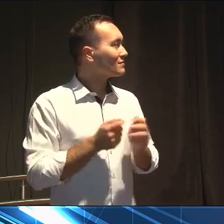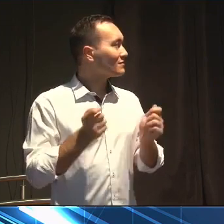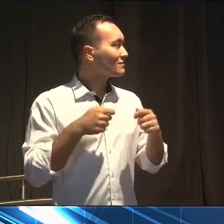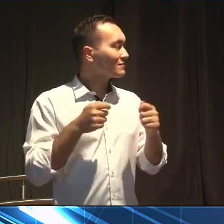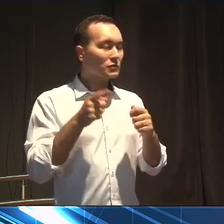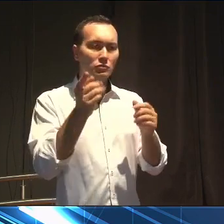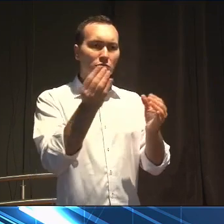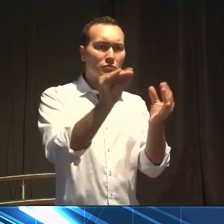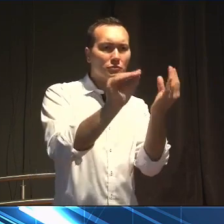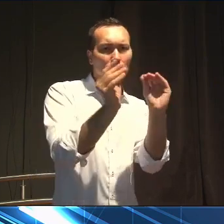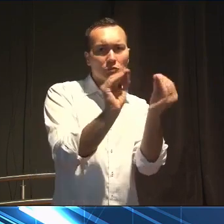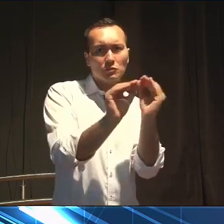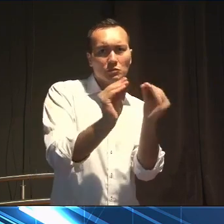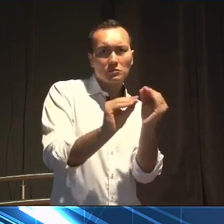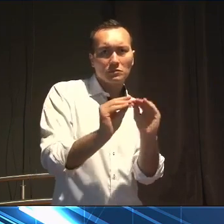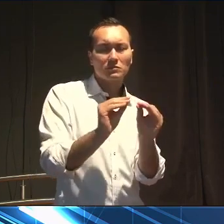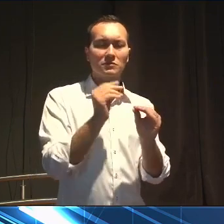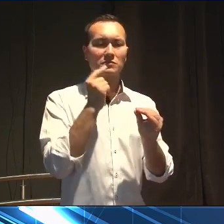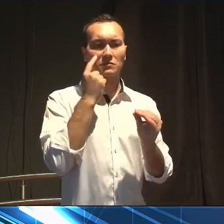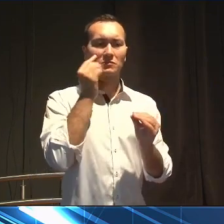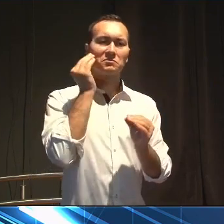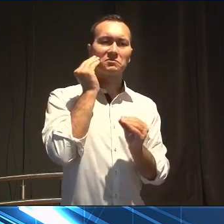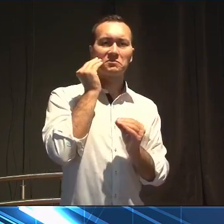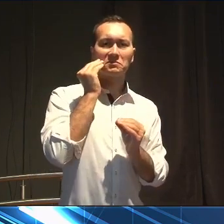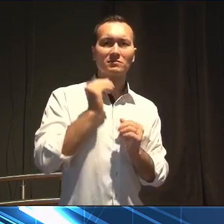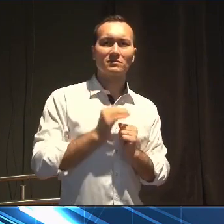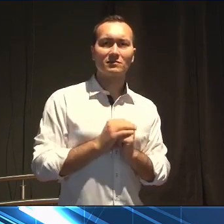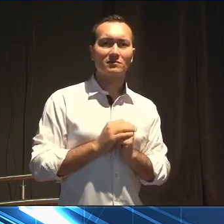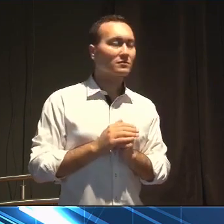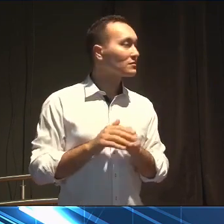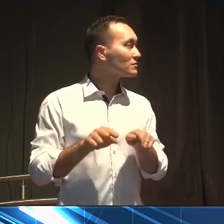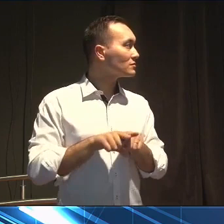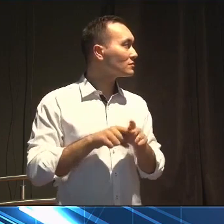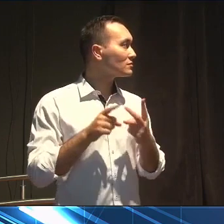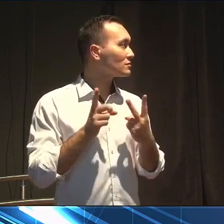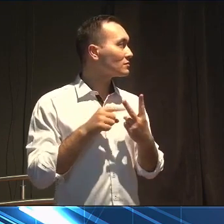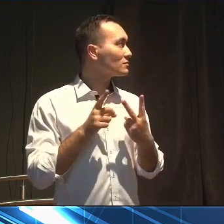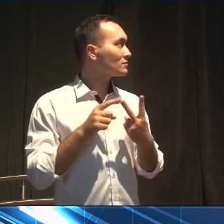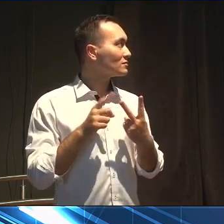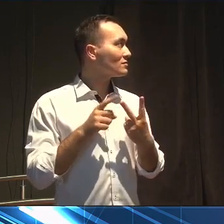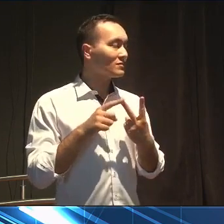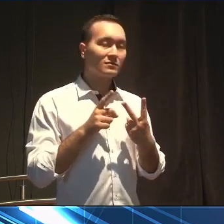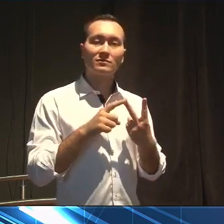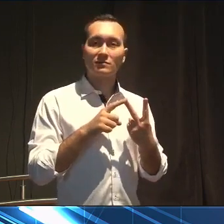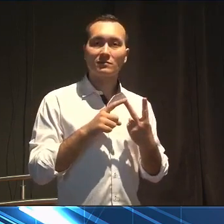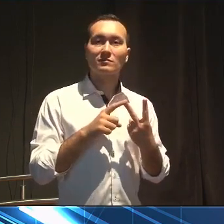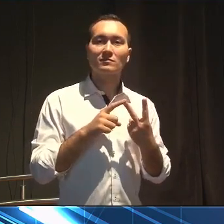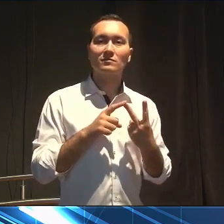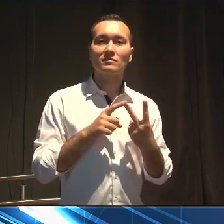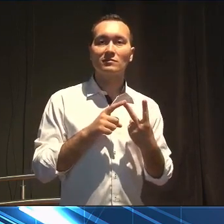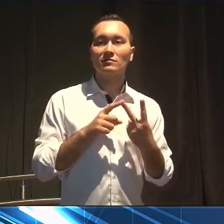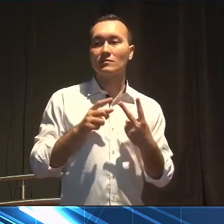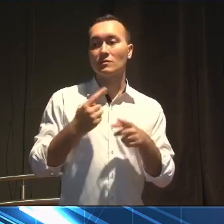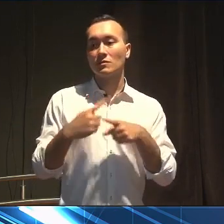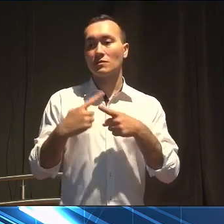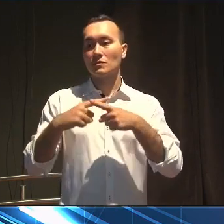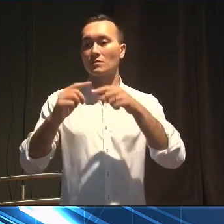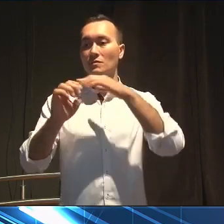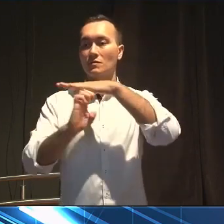para dentro e ver como funciona. Existe a versão Enterprise, que foi uma necessidade da indústria, porque aqui a gente está